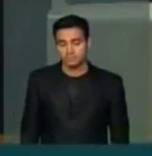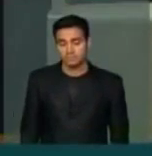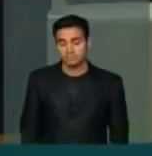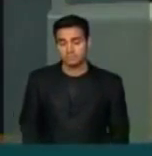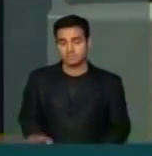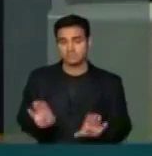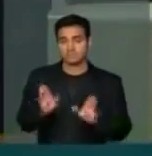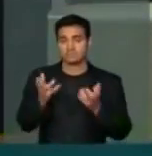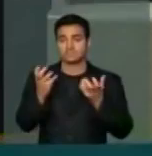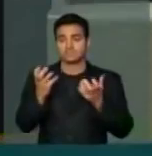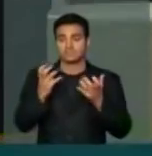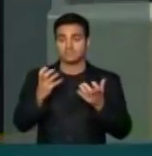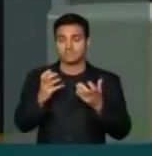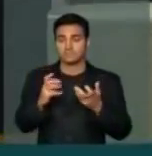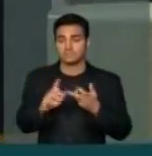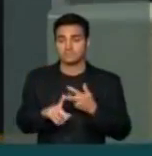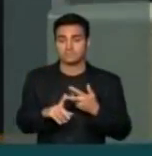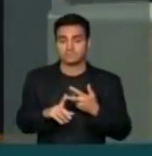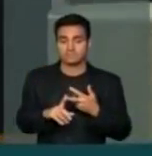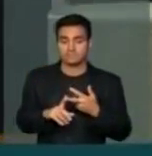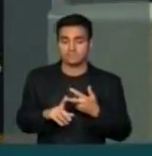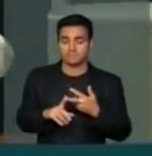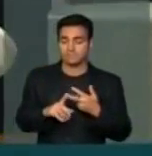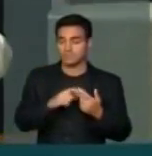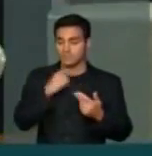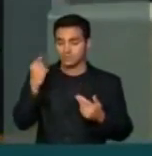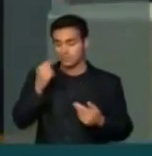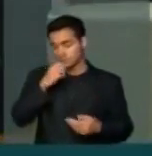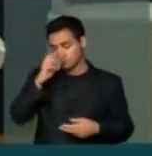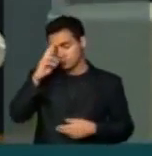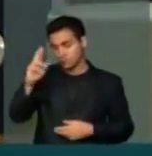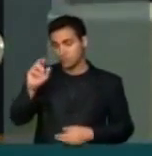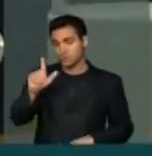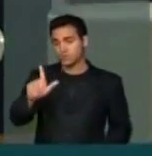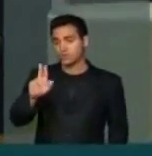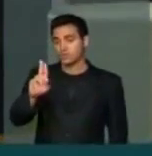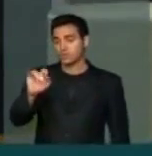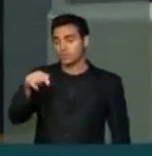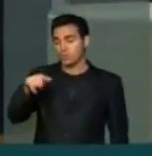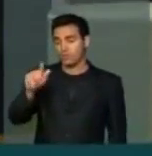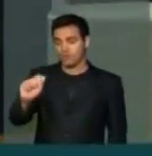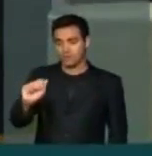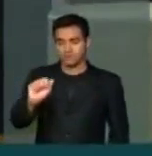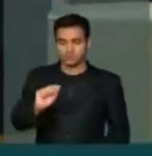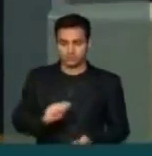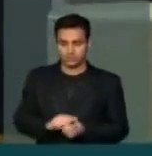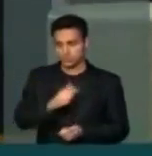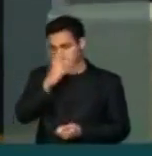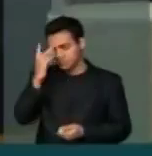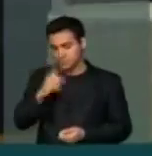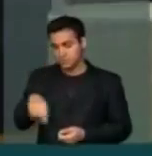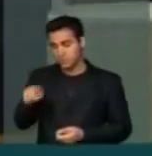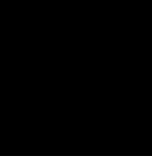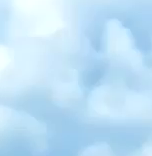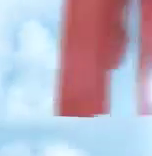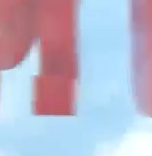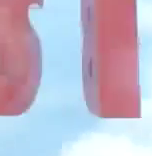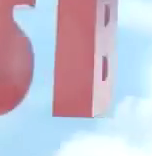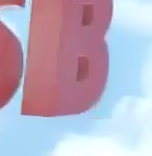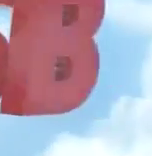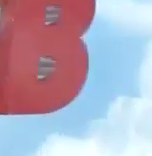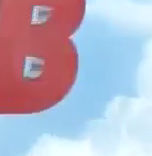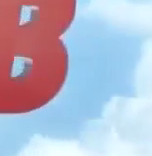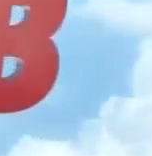desta casa o falecimento também de seu Lunga, junto com os demais aqui homenageados. Senhor presidente.